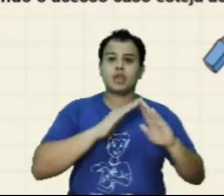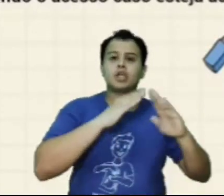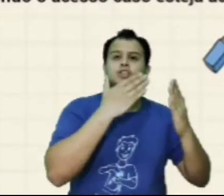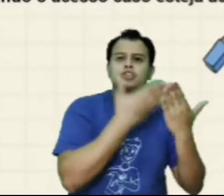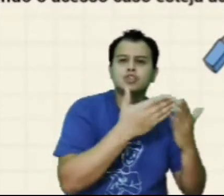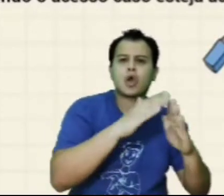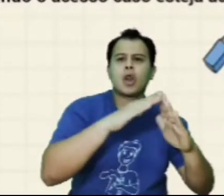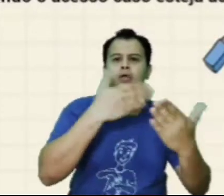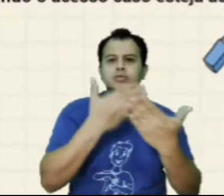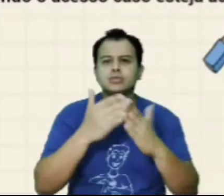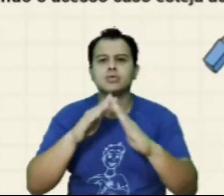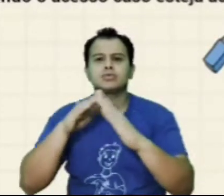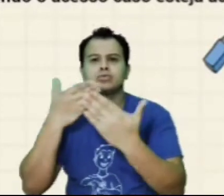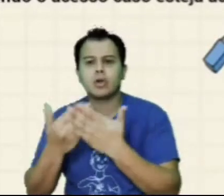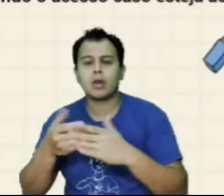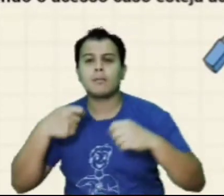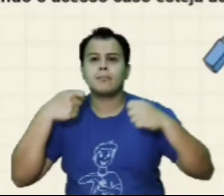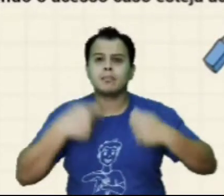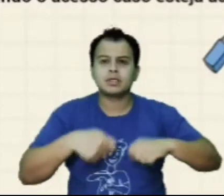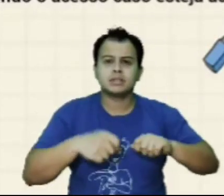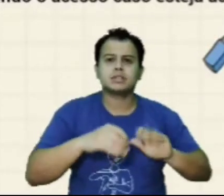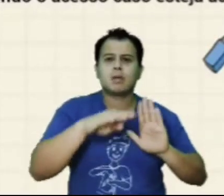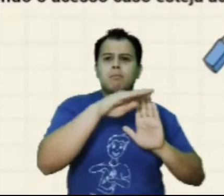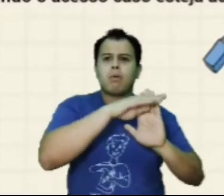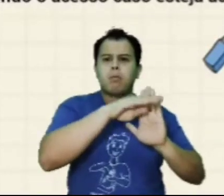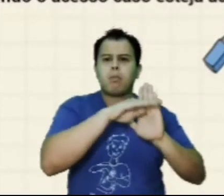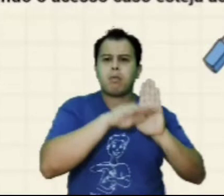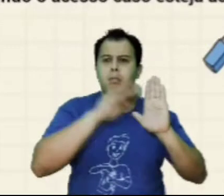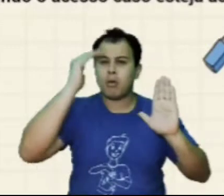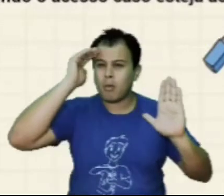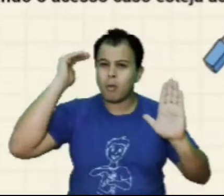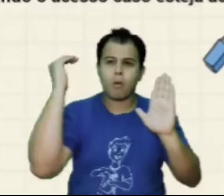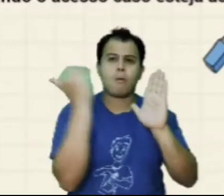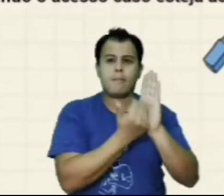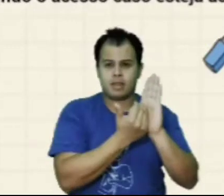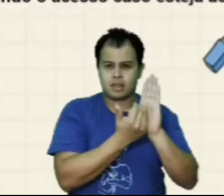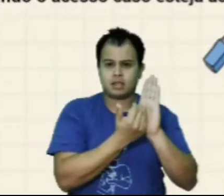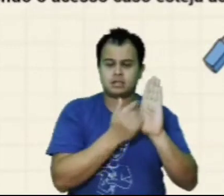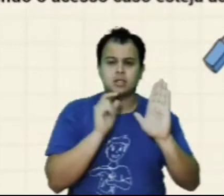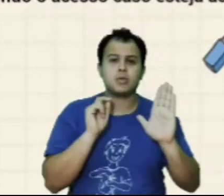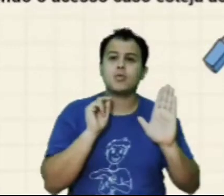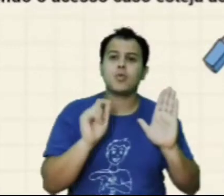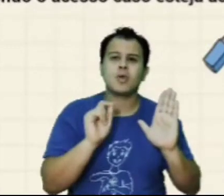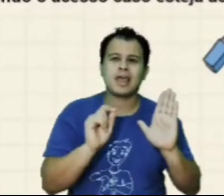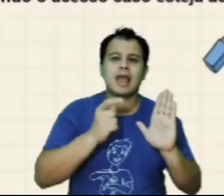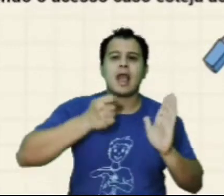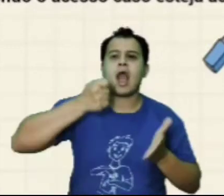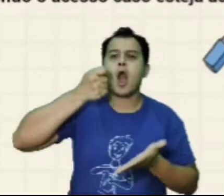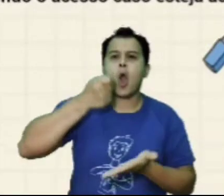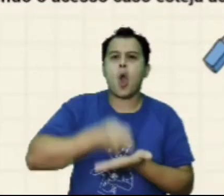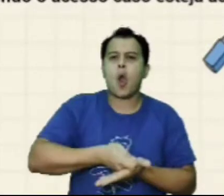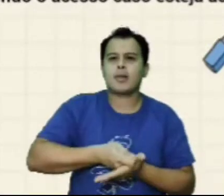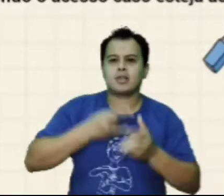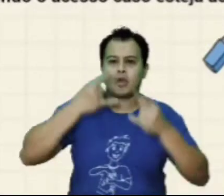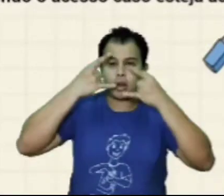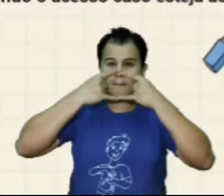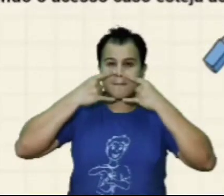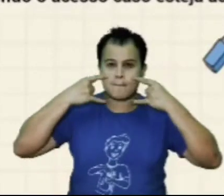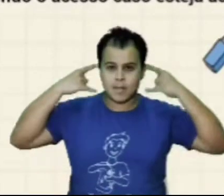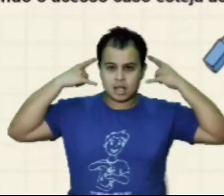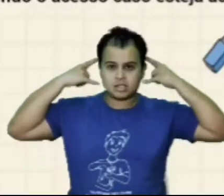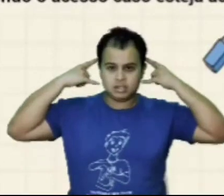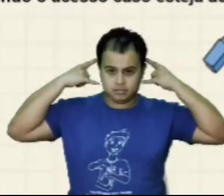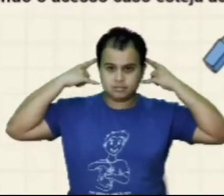ensino, deverão ser observadas as seguintes medidas. 1. Utilização obrigatória de máscara de